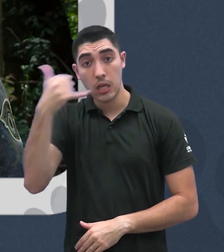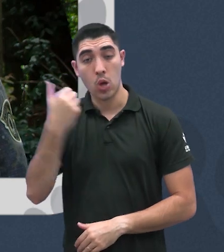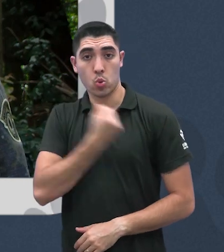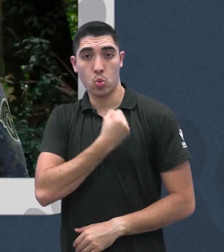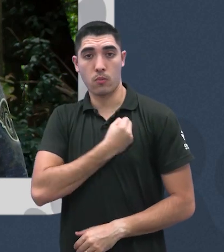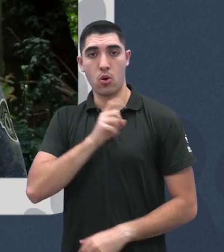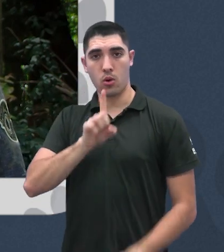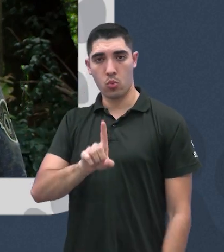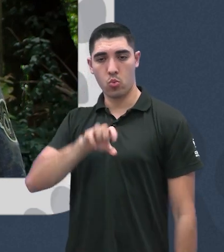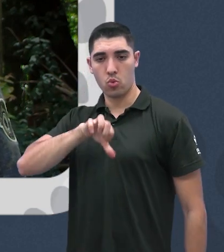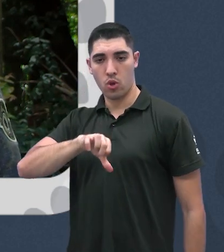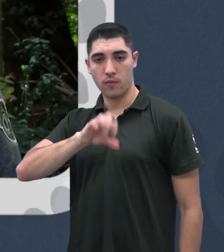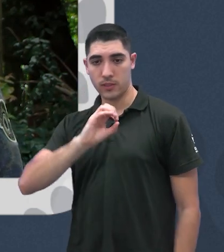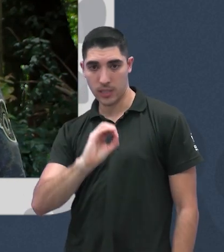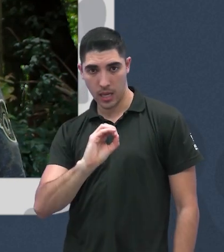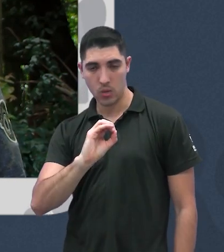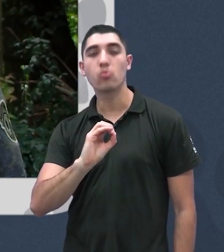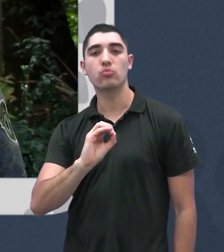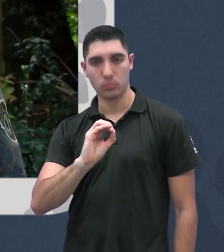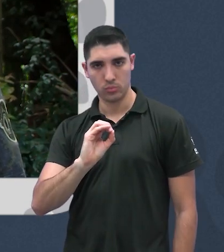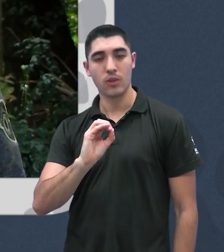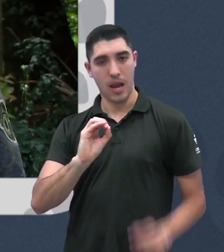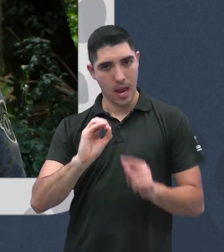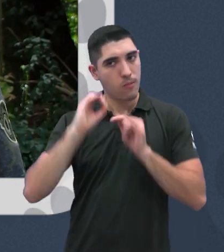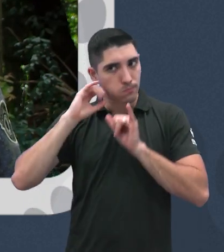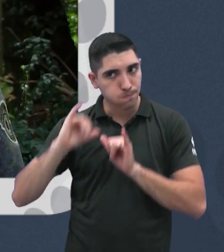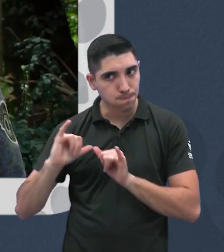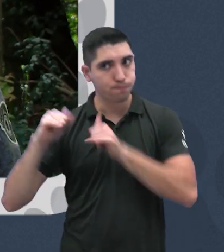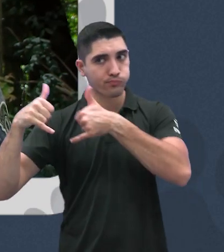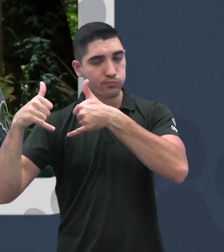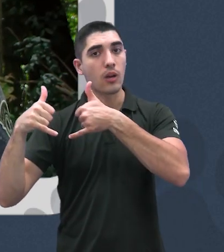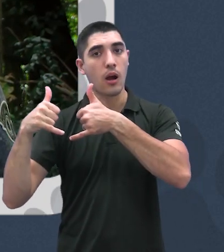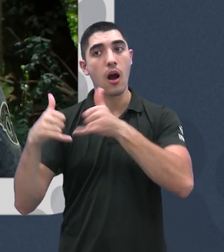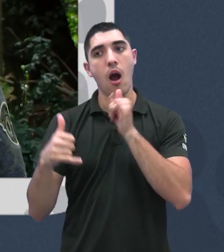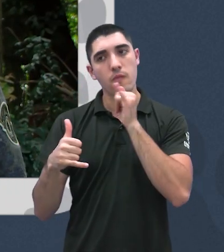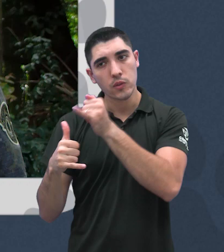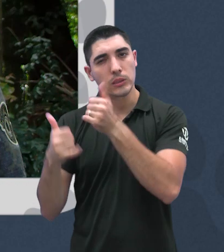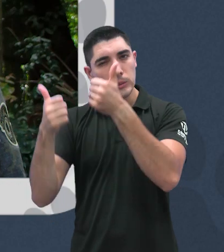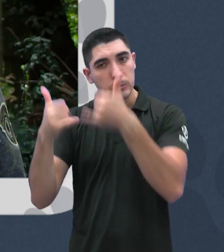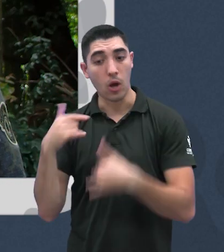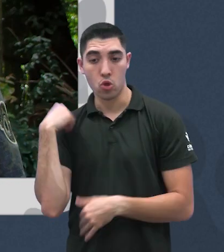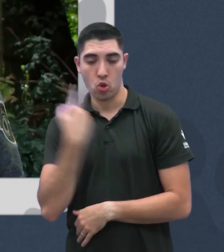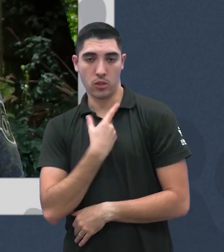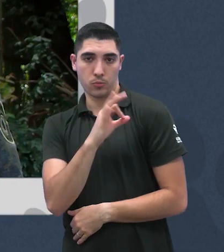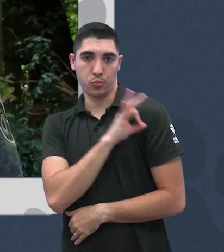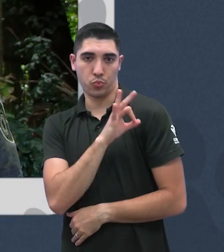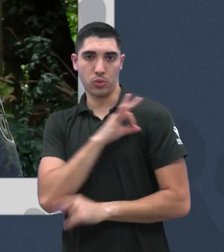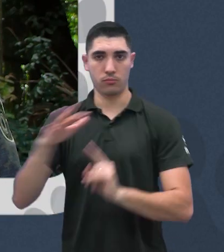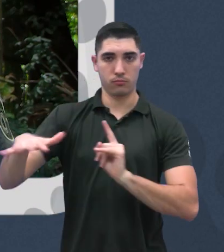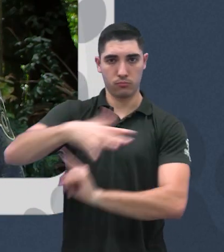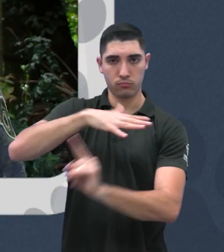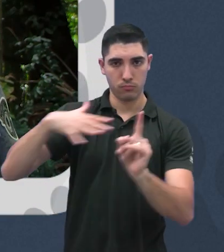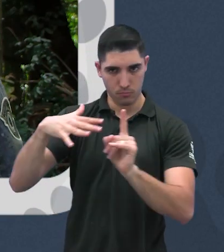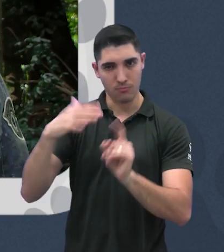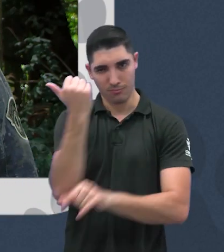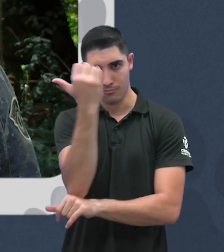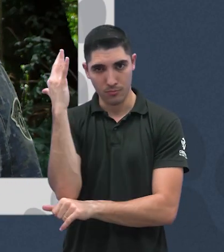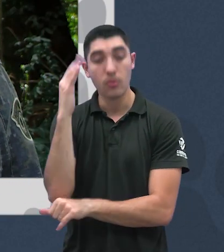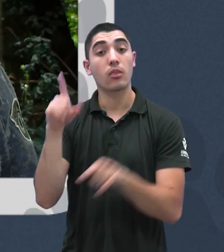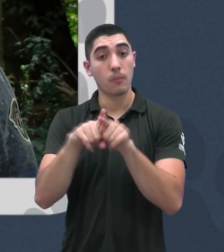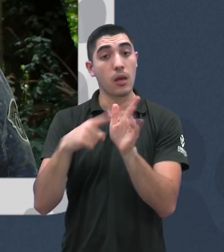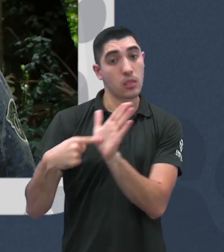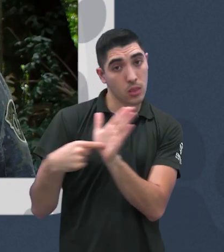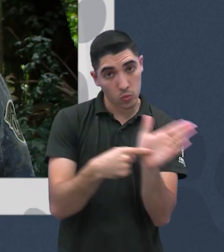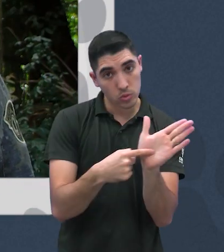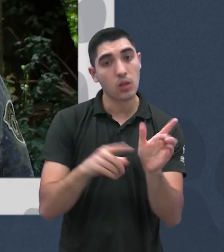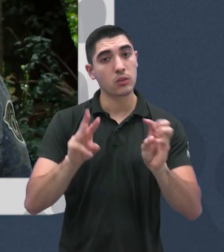do 190, vai ser redirecionada essa demanda depois para nós aqui do policiamento ambiental. Também é possível